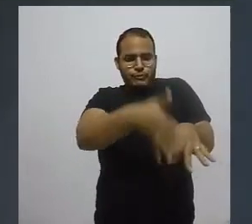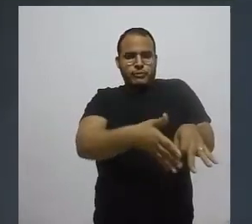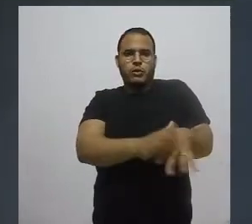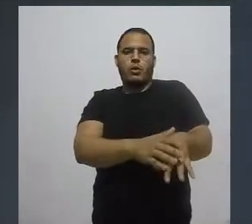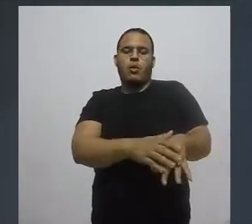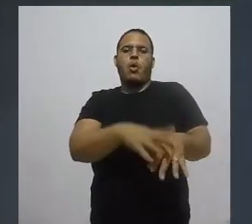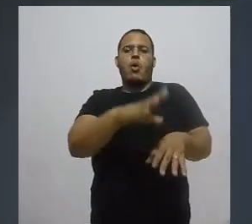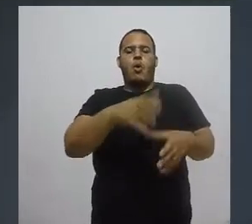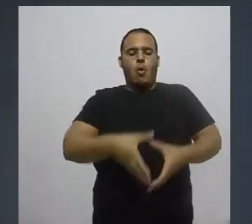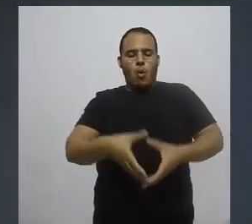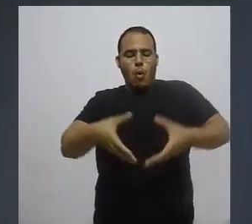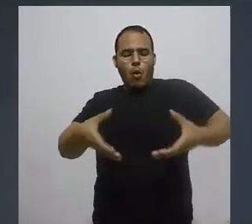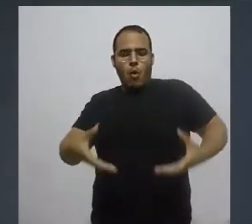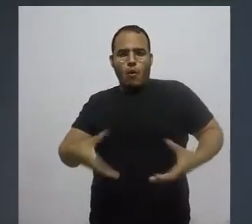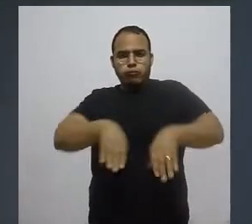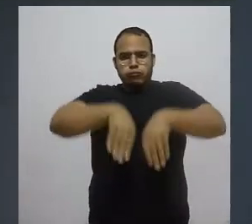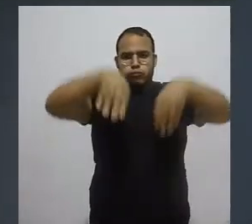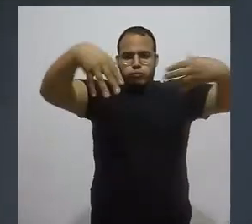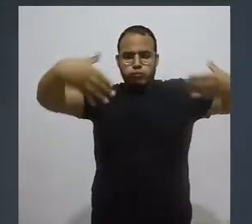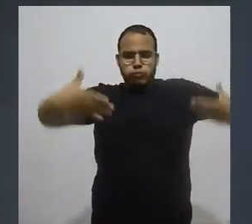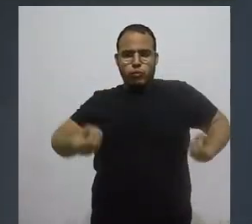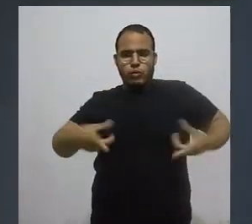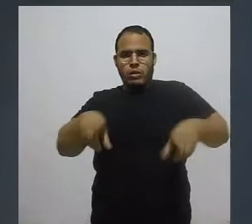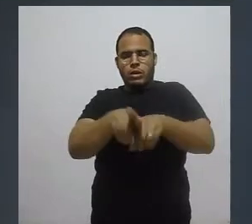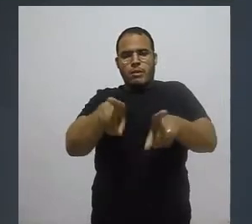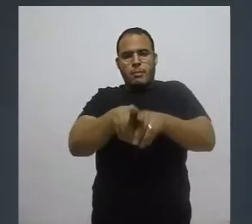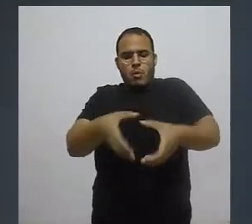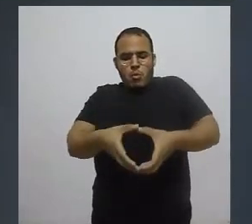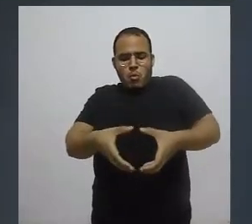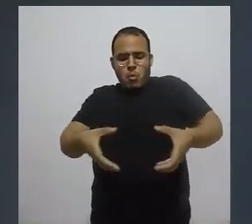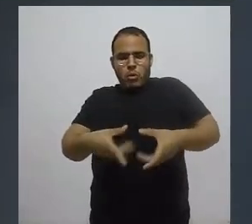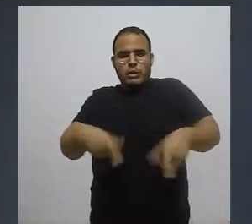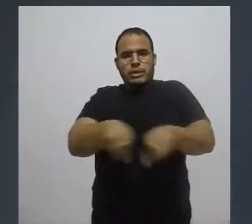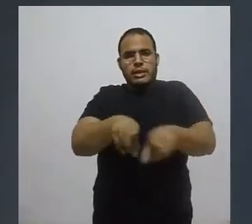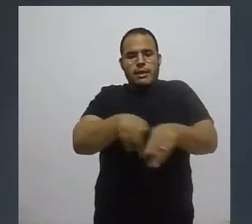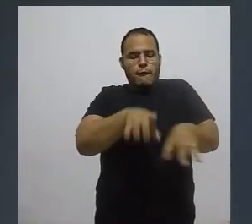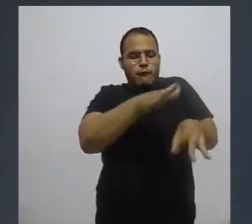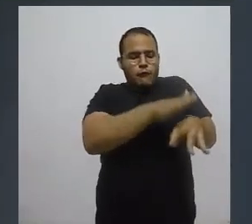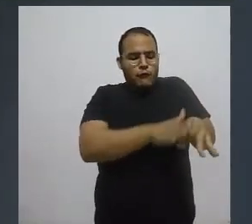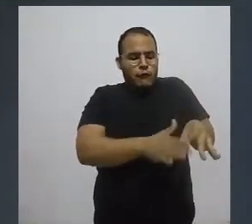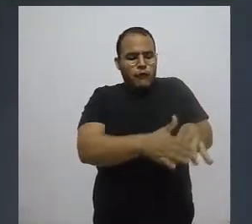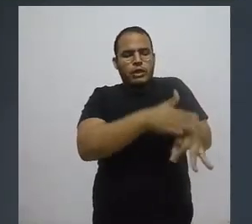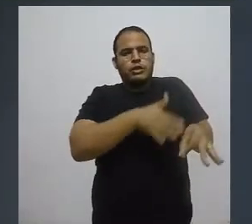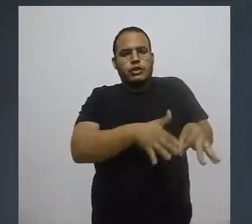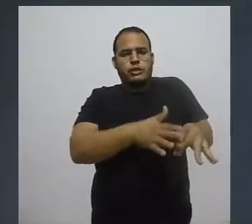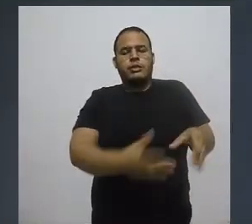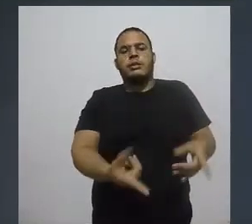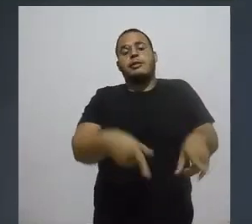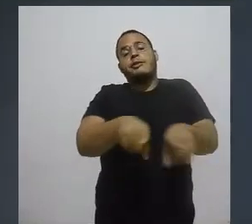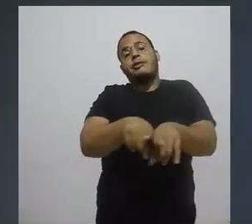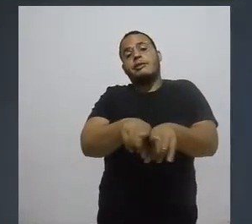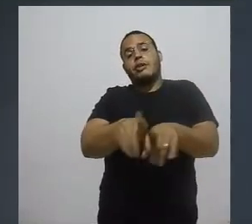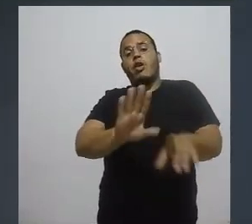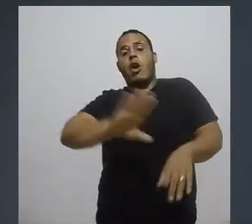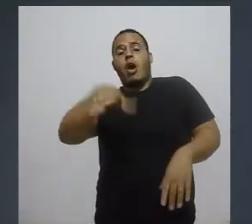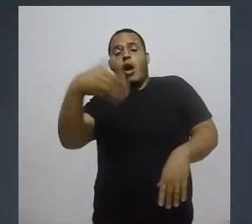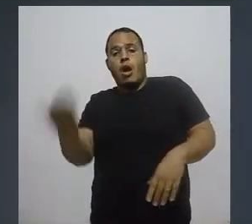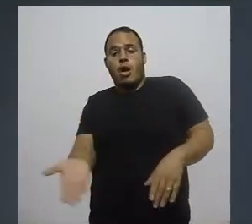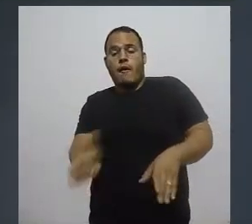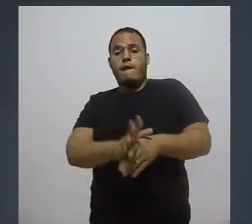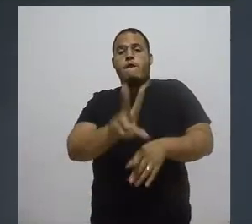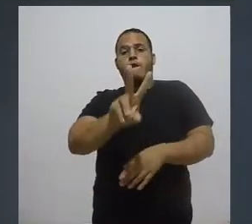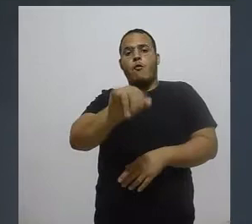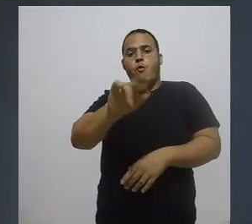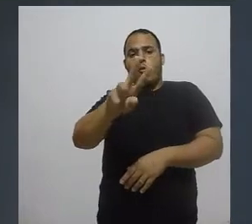o óvulo, a gente vai ter aí o útero, a gente vai ter a vagina, certo? Os órgãos externos a gente chama de